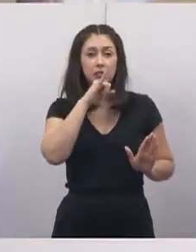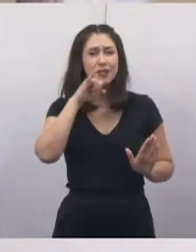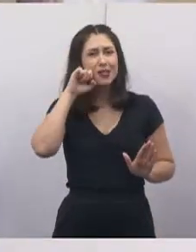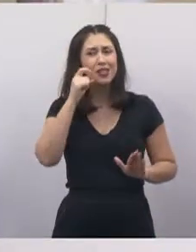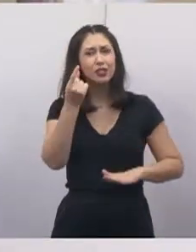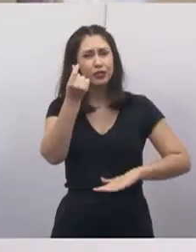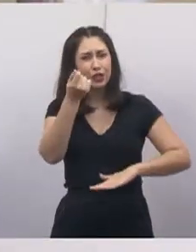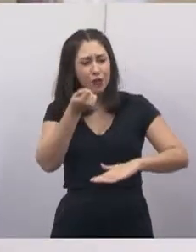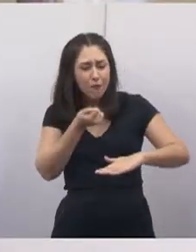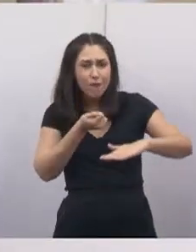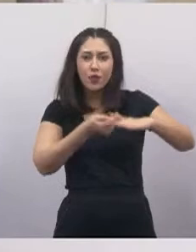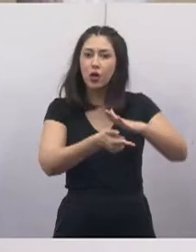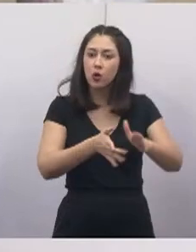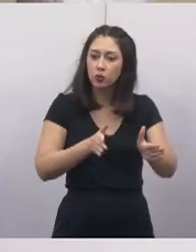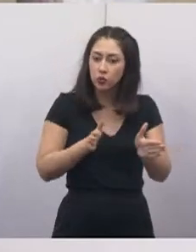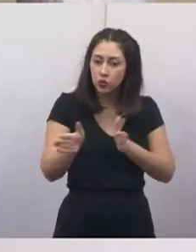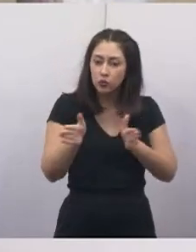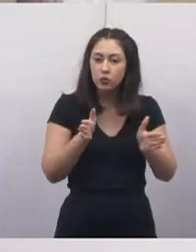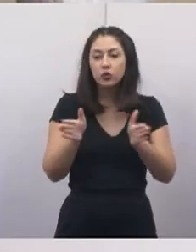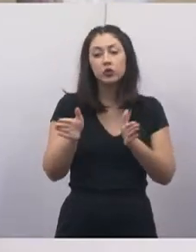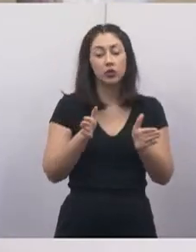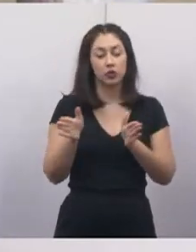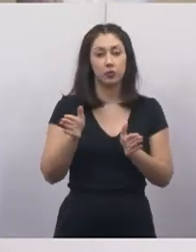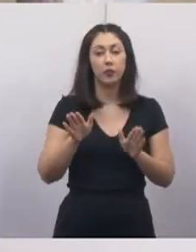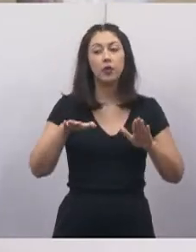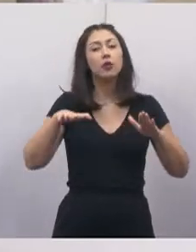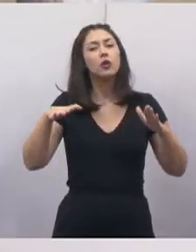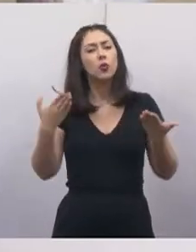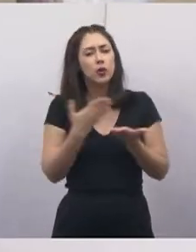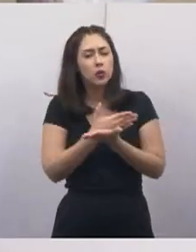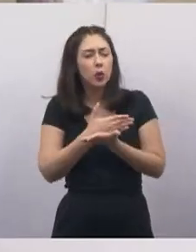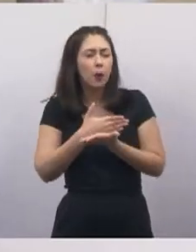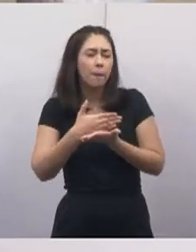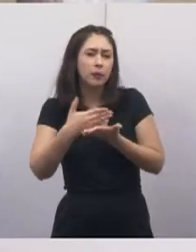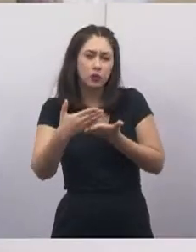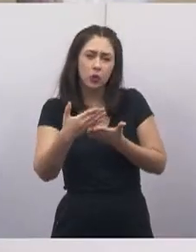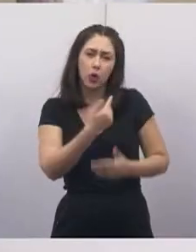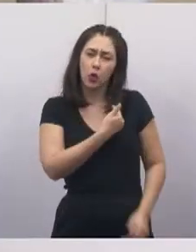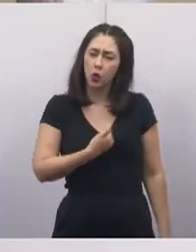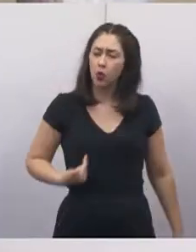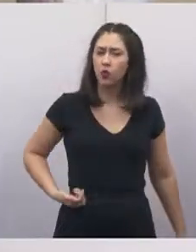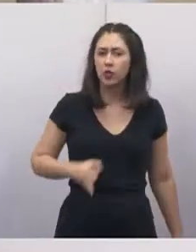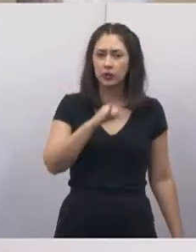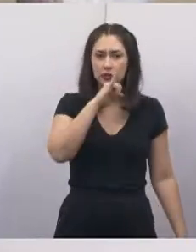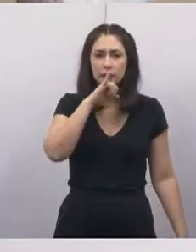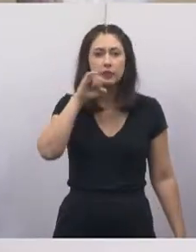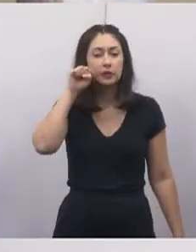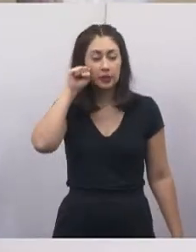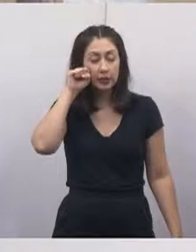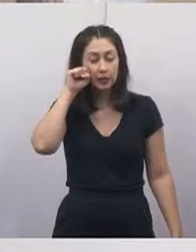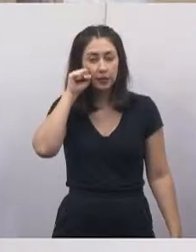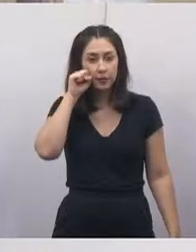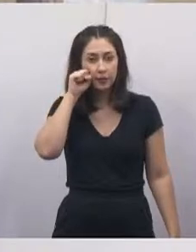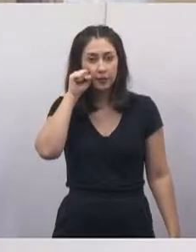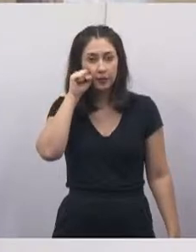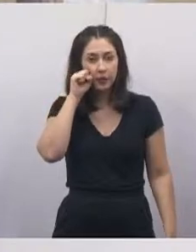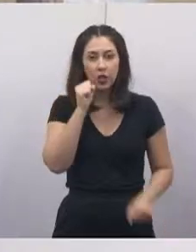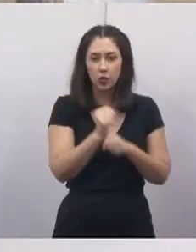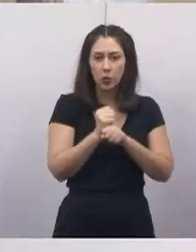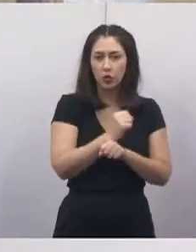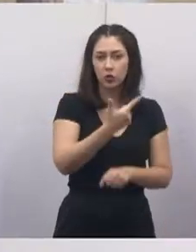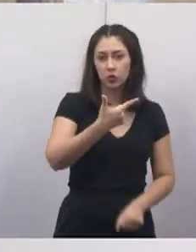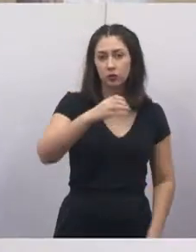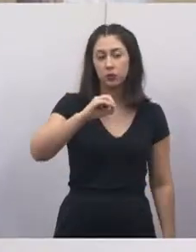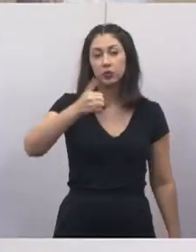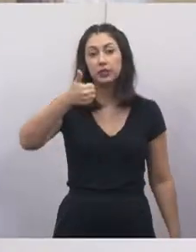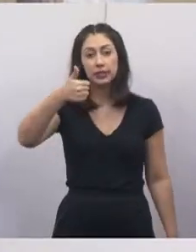em acessibilidade. Quando iniciou a gestão do governo Isaías Santana, em 2017, em Jacareí não se tinha